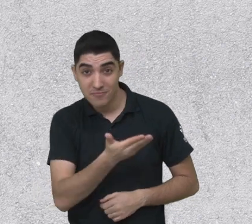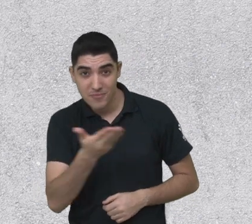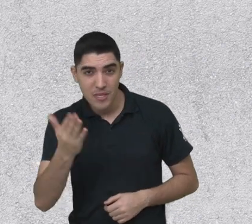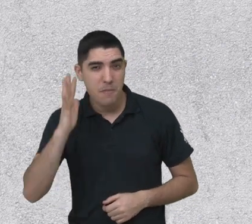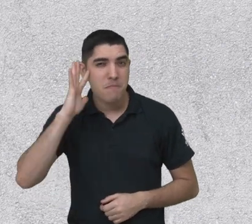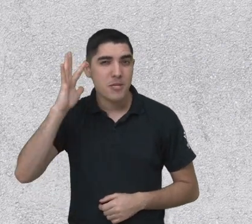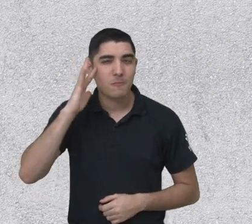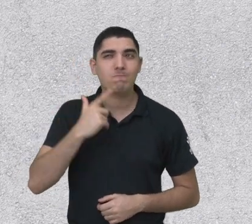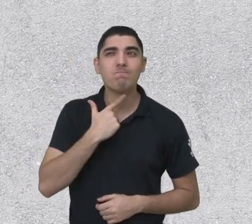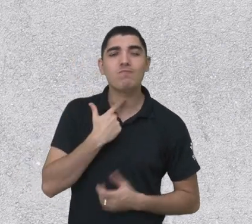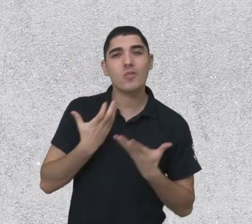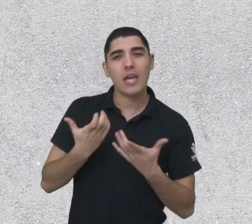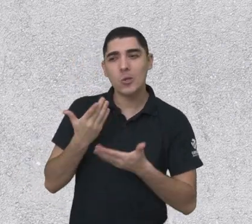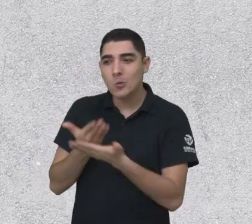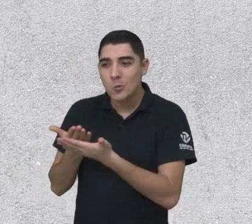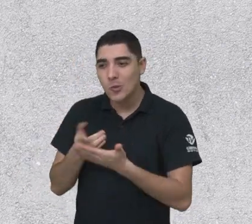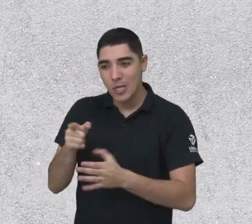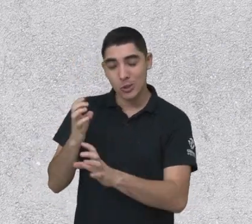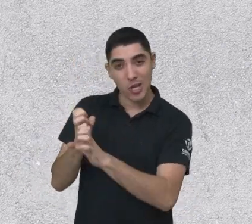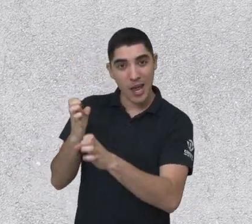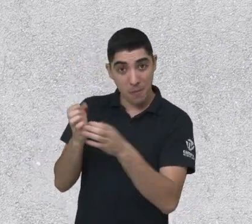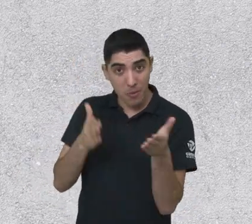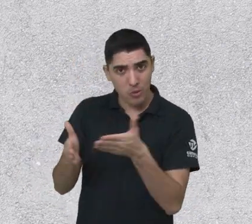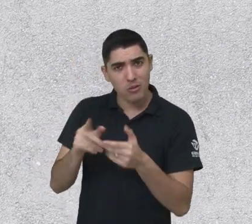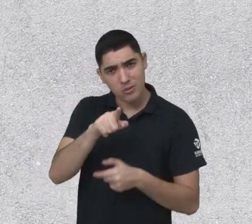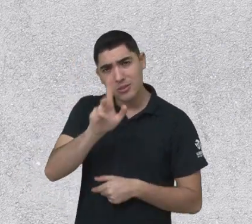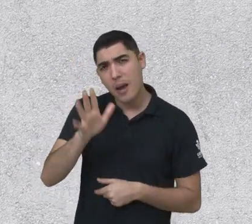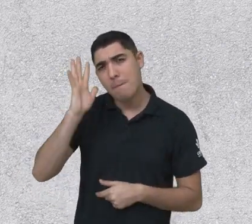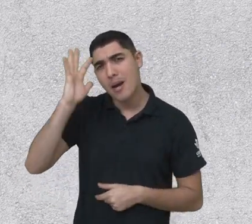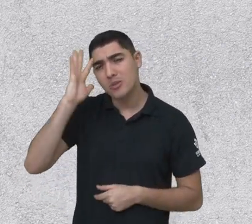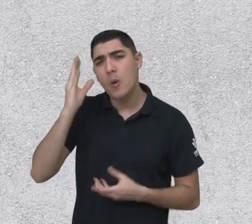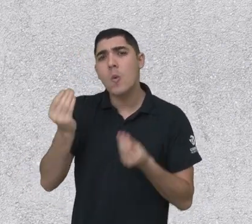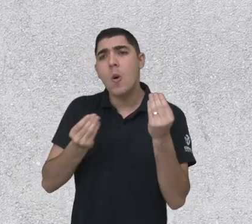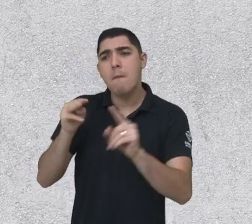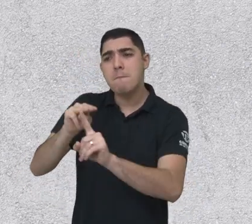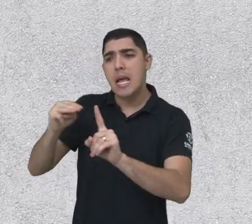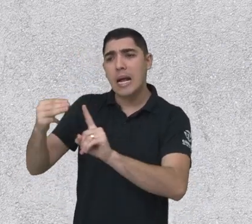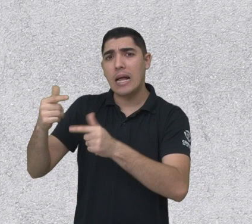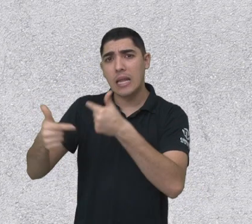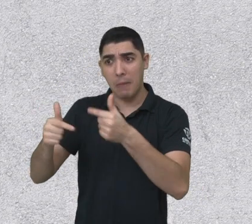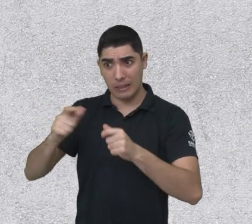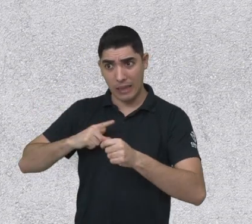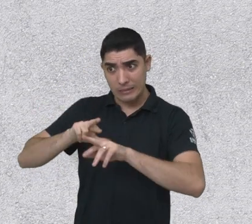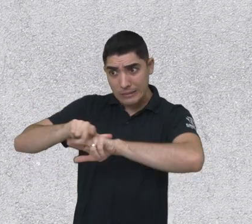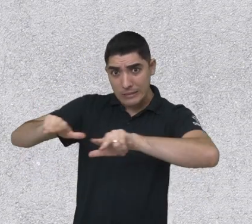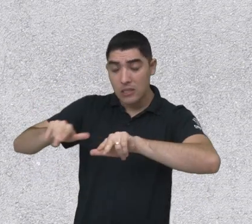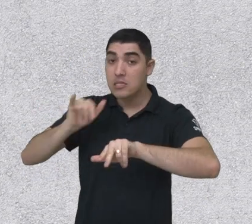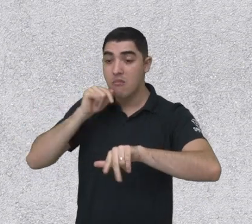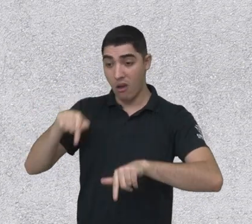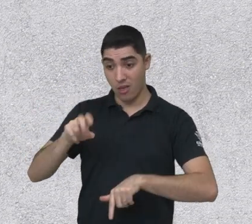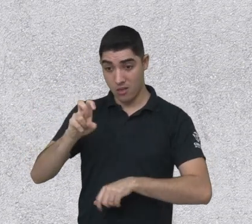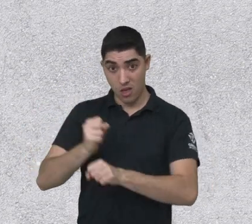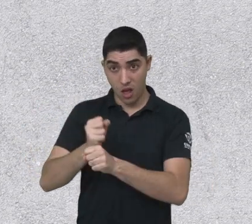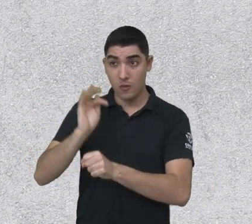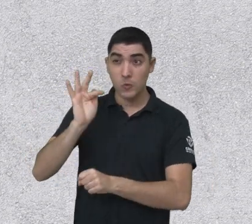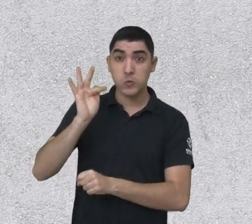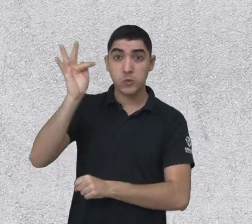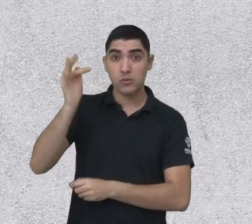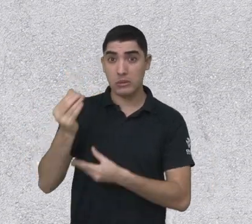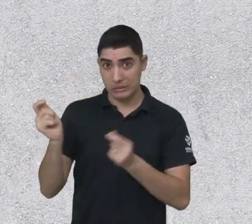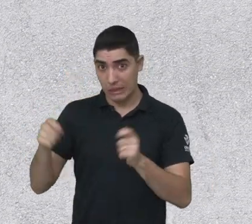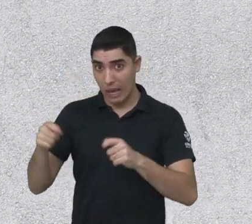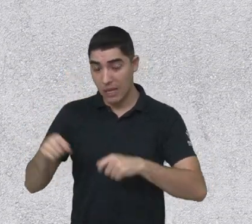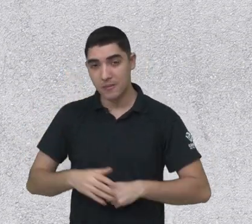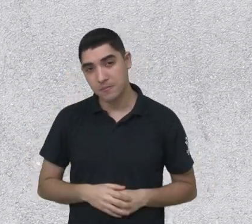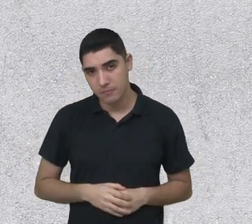Você aí que está pensando em estudar engenharia de produção, parou para pensar como deve estar o mercado quando se formar, daqui a pelo menos 5 anos? Para essa